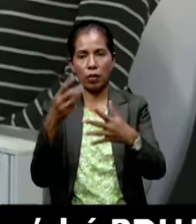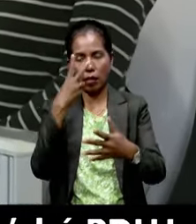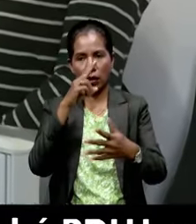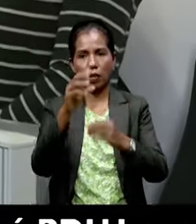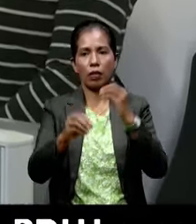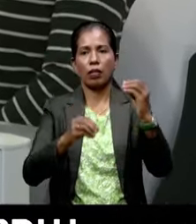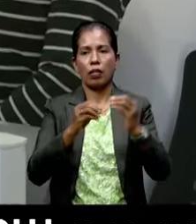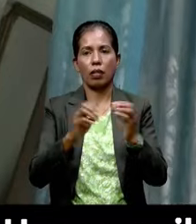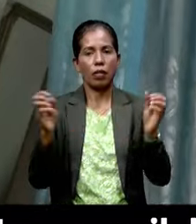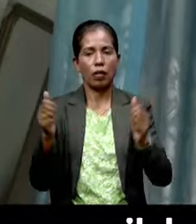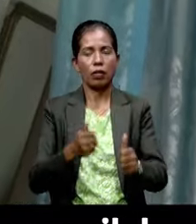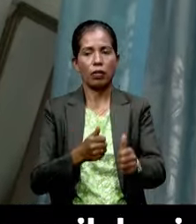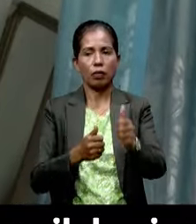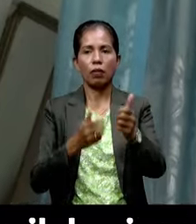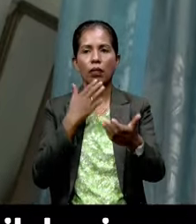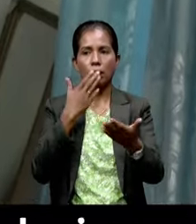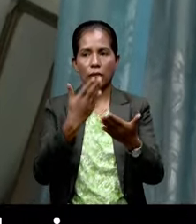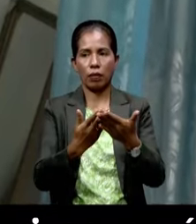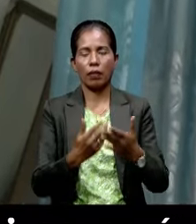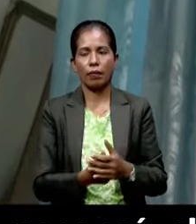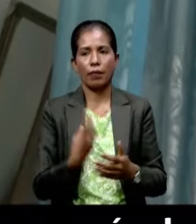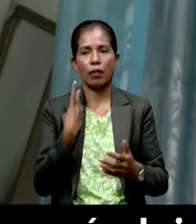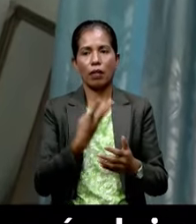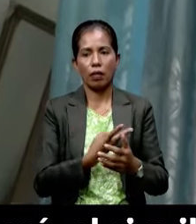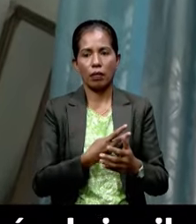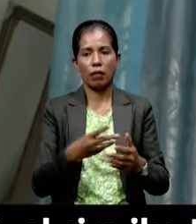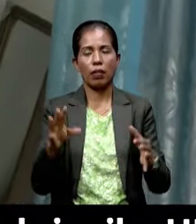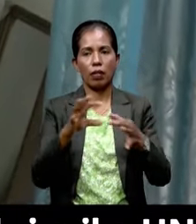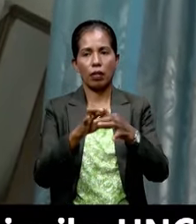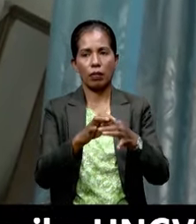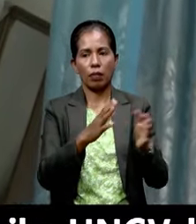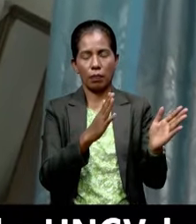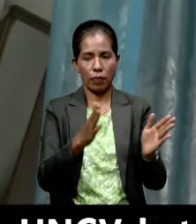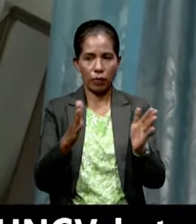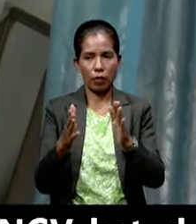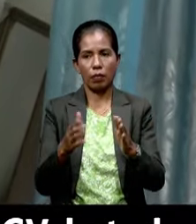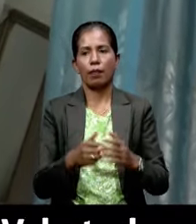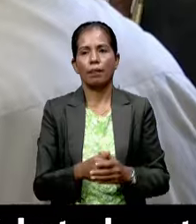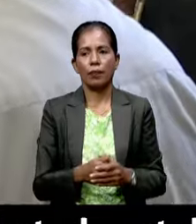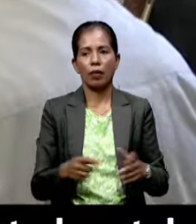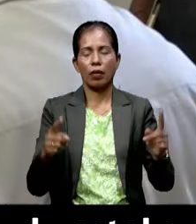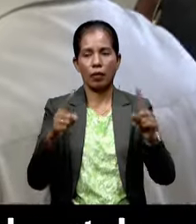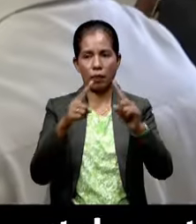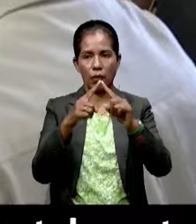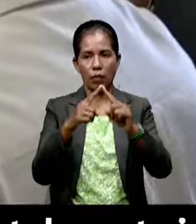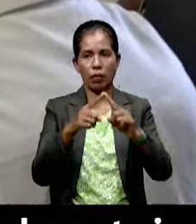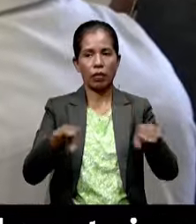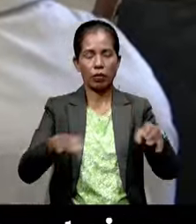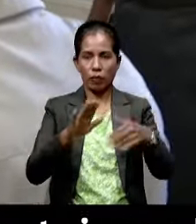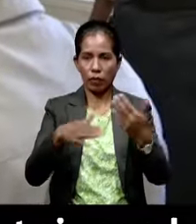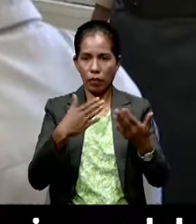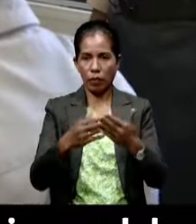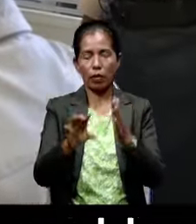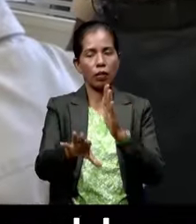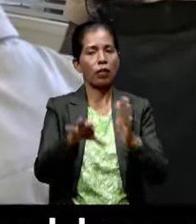ne bema kala dong comportamento dia kita se tamba ne liga sang ba promosang ba ya promosang hotu no me sang sirene